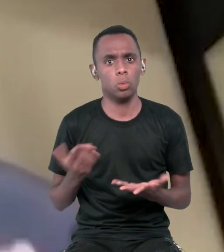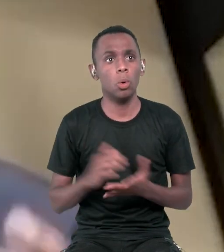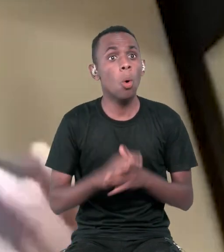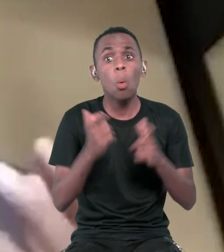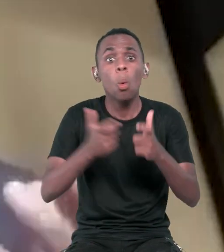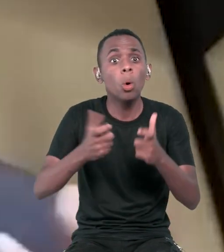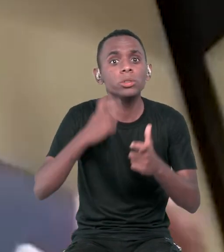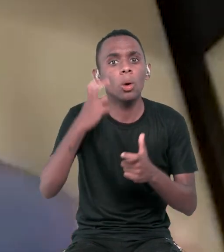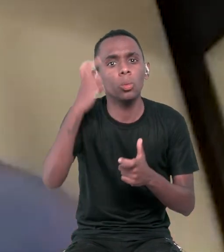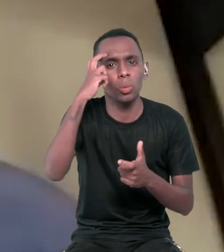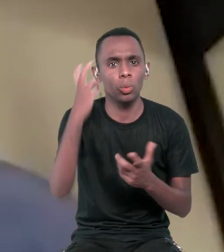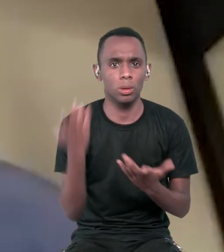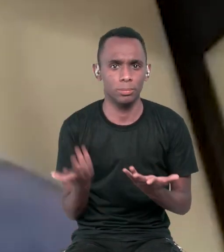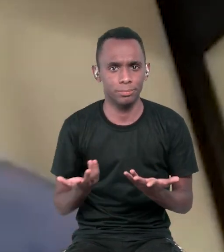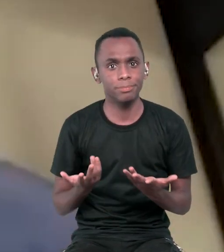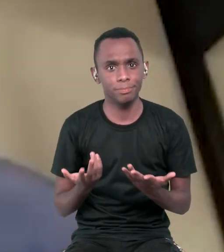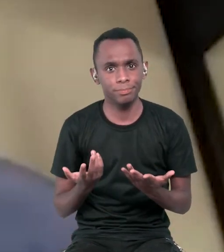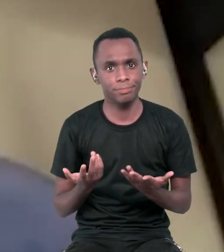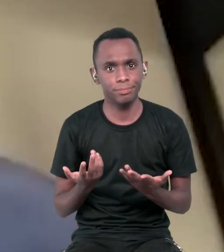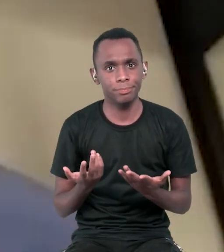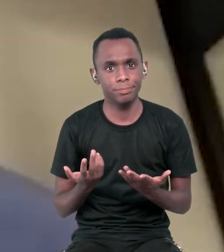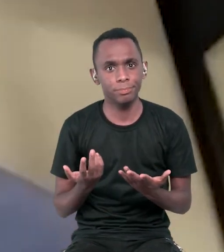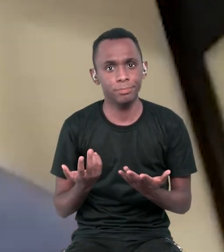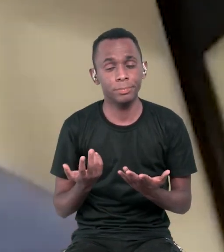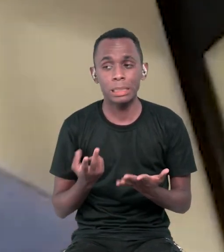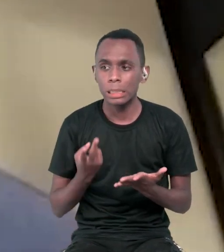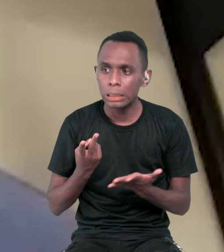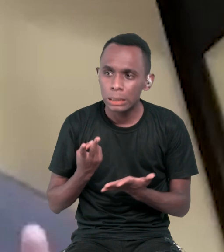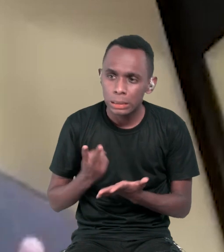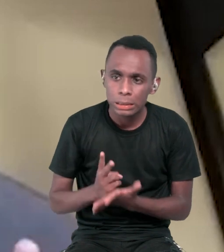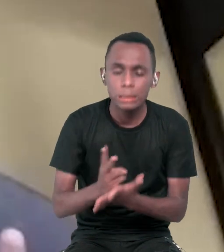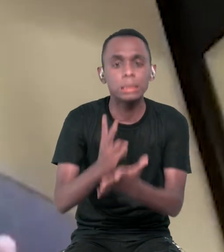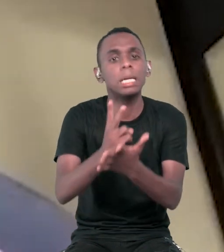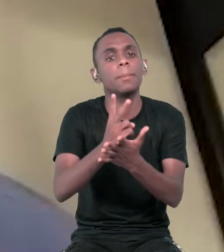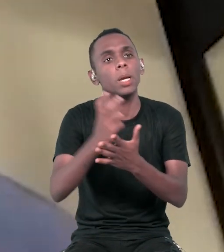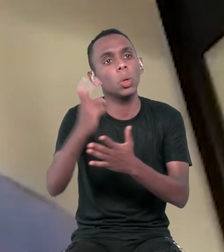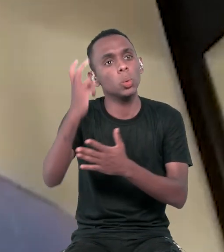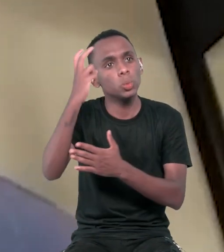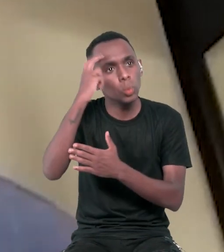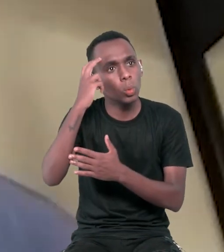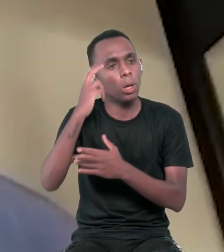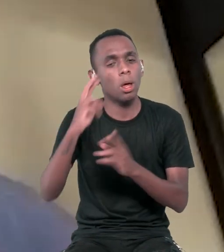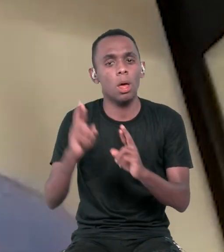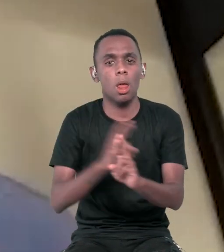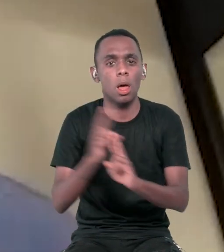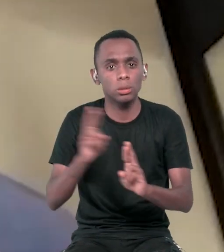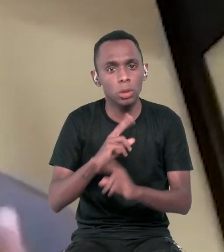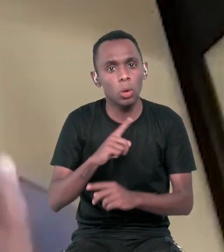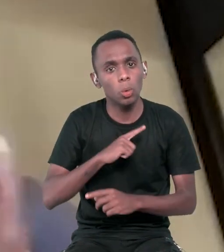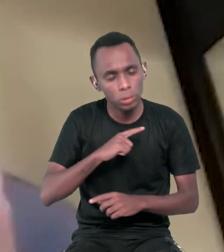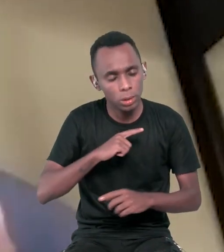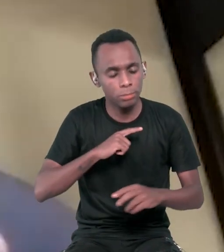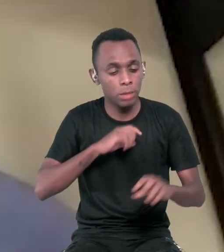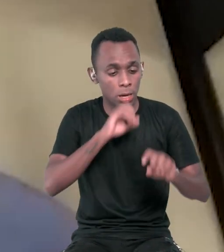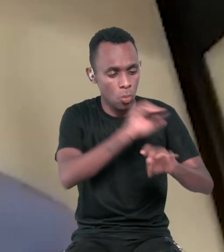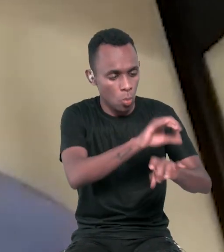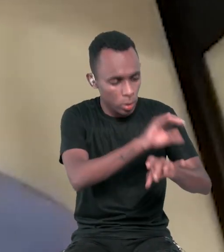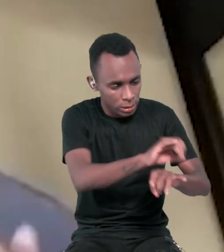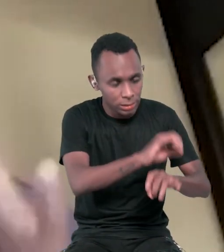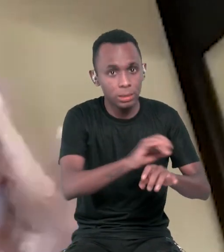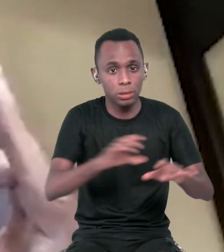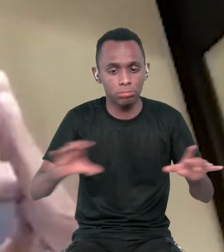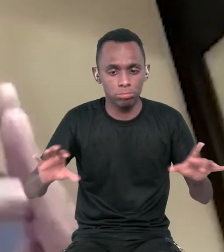Para onde que foi a cultura? A cultura que sempre esteve vinculada à